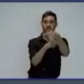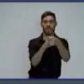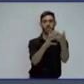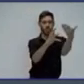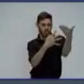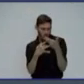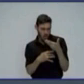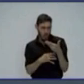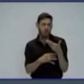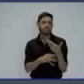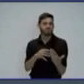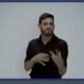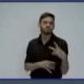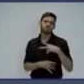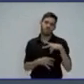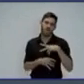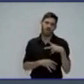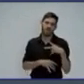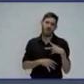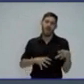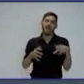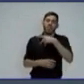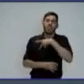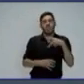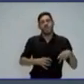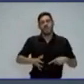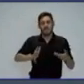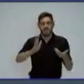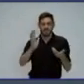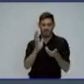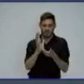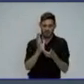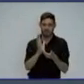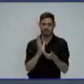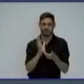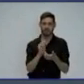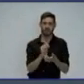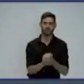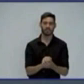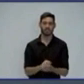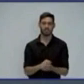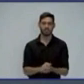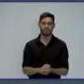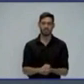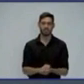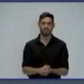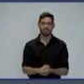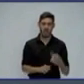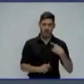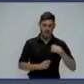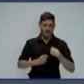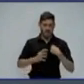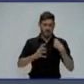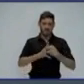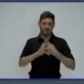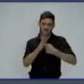convite pessoal do presidente da Câmara dos Deputados. Eu não fiz ativismo